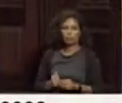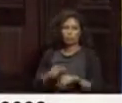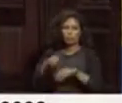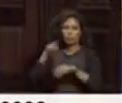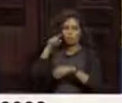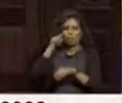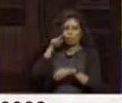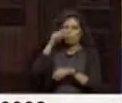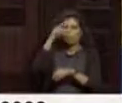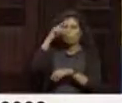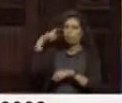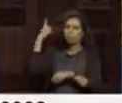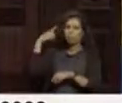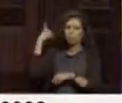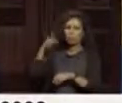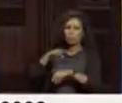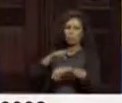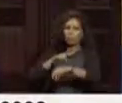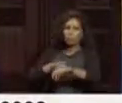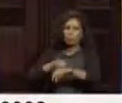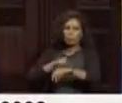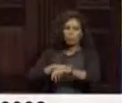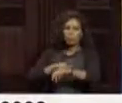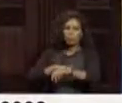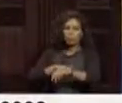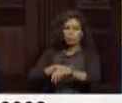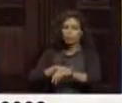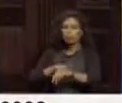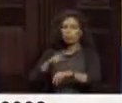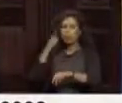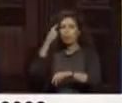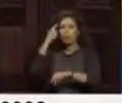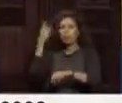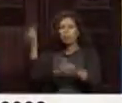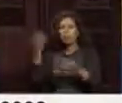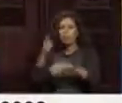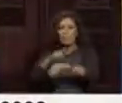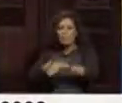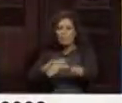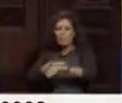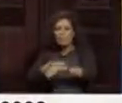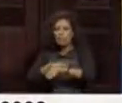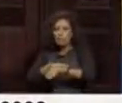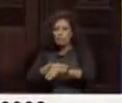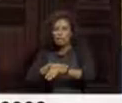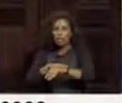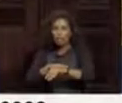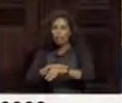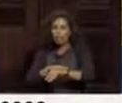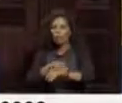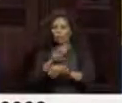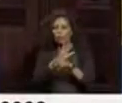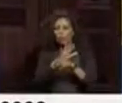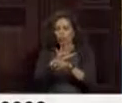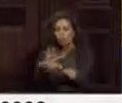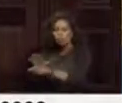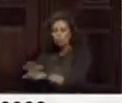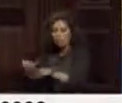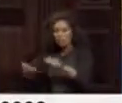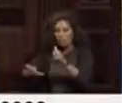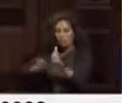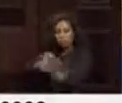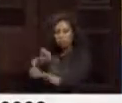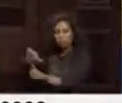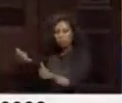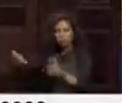dezembro não é um tempo necessário e suficiente se quiser realmente, com propósito